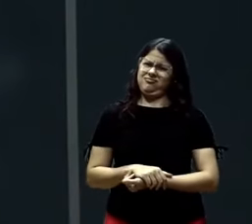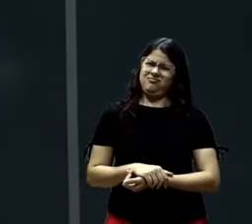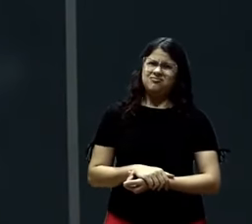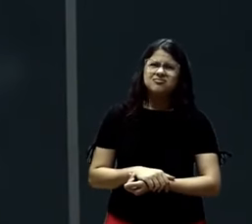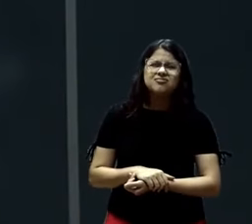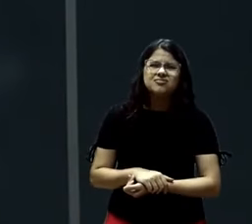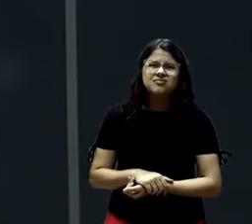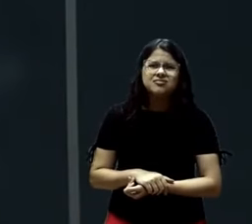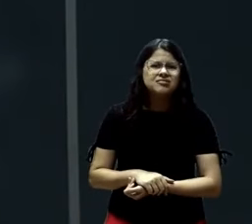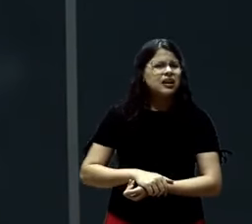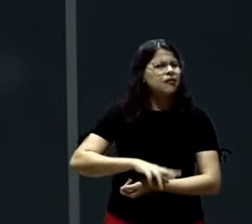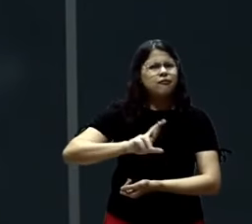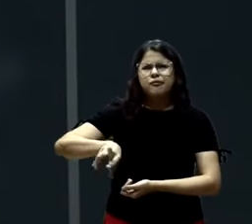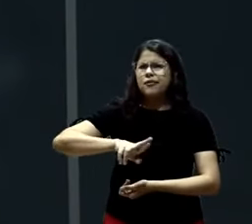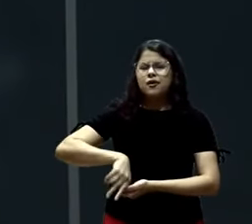Provável que você chegou atrasado.